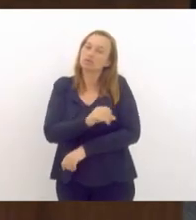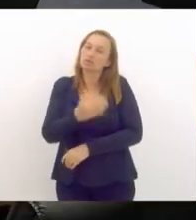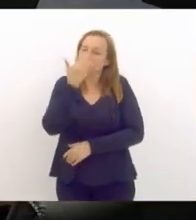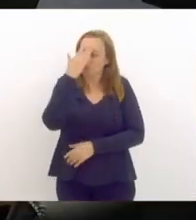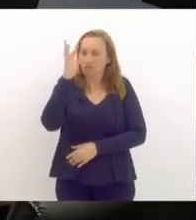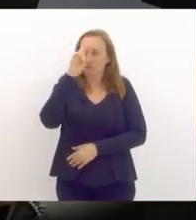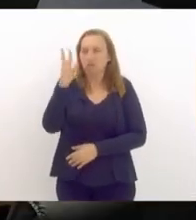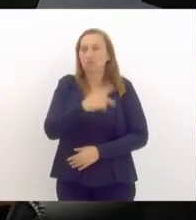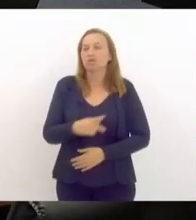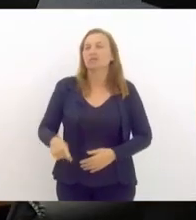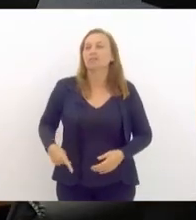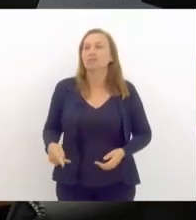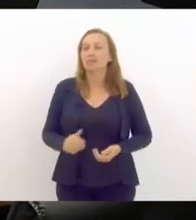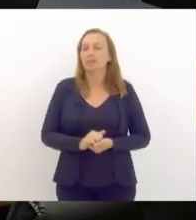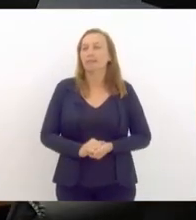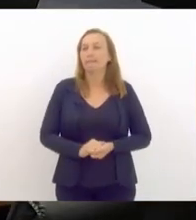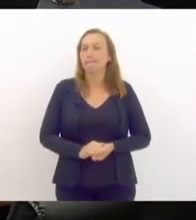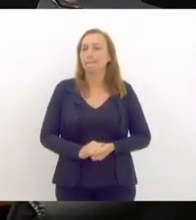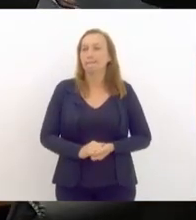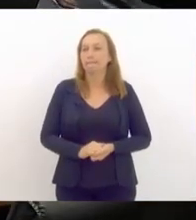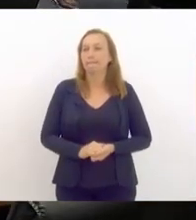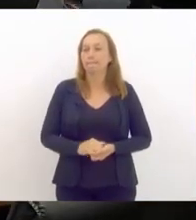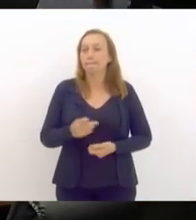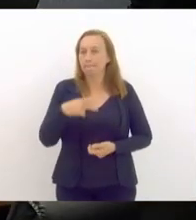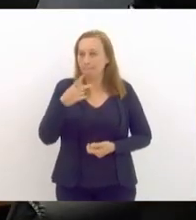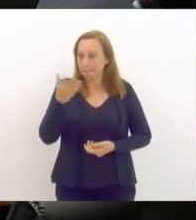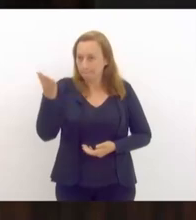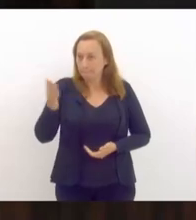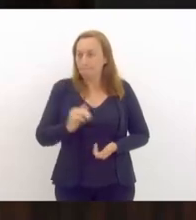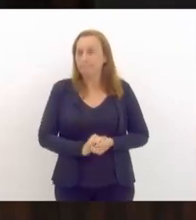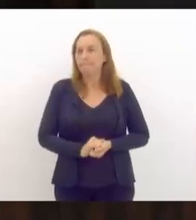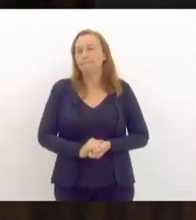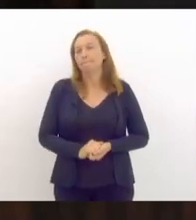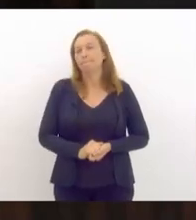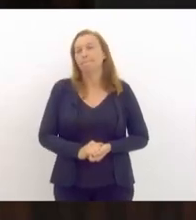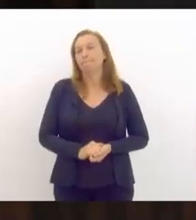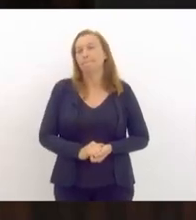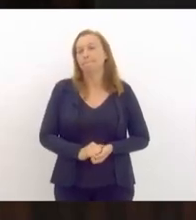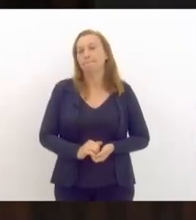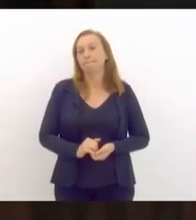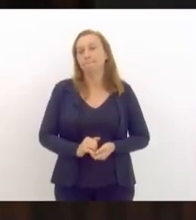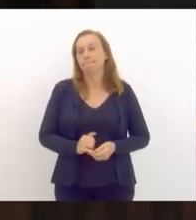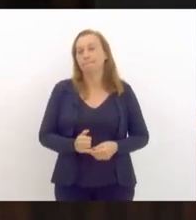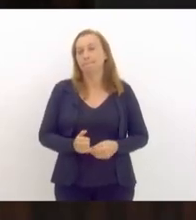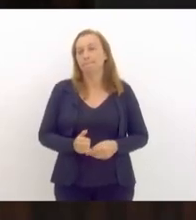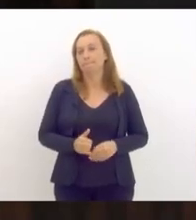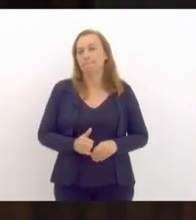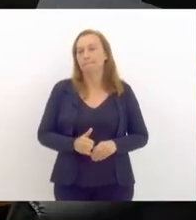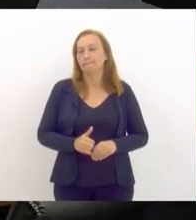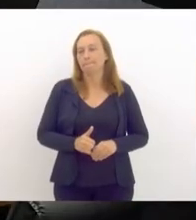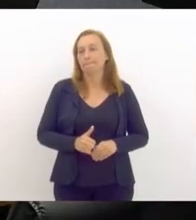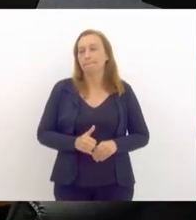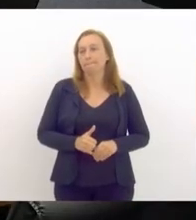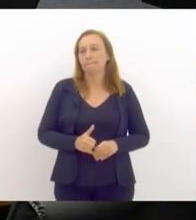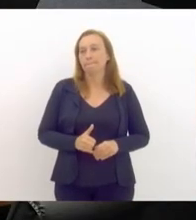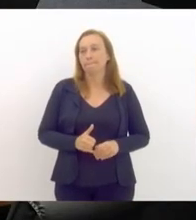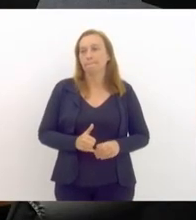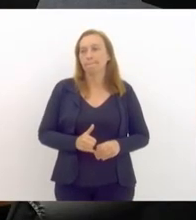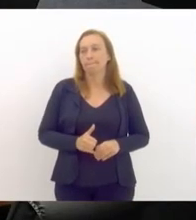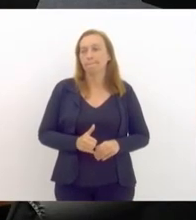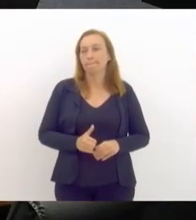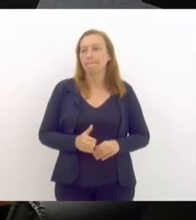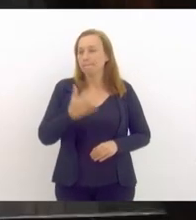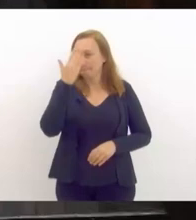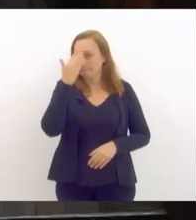Presidente Obrigado com a palavra nós falamos nosso Deputado Flávio Serafim Obrigado